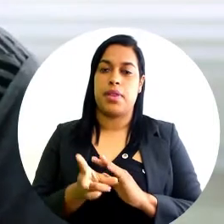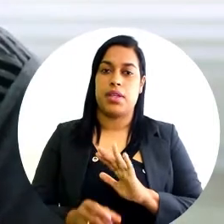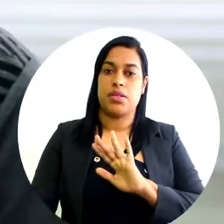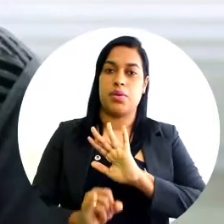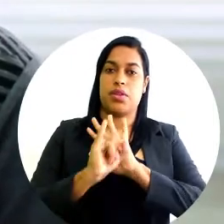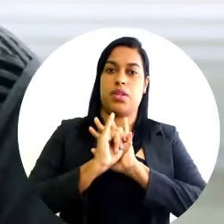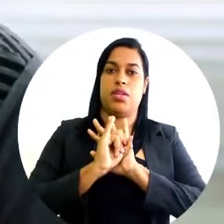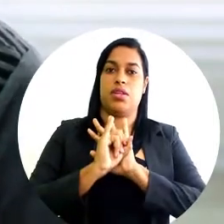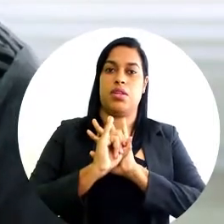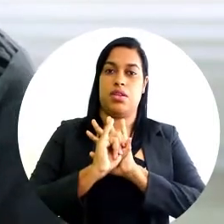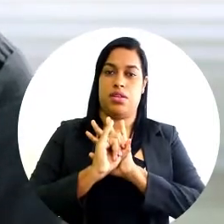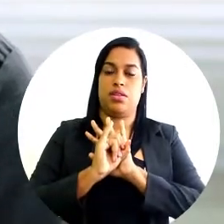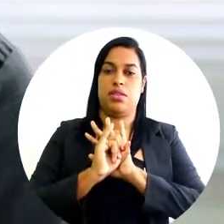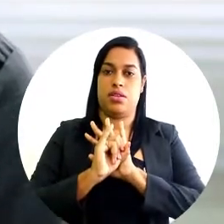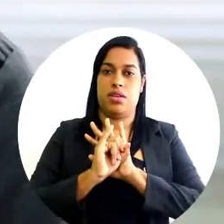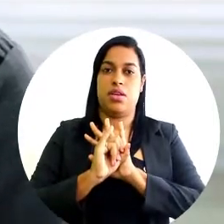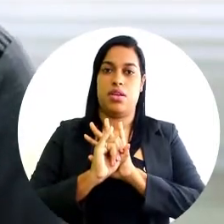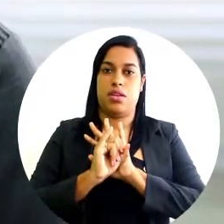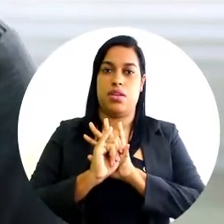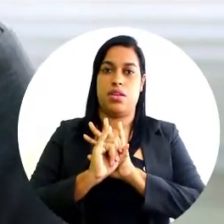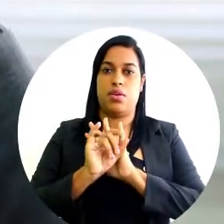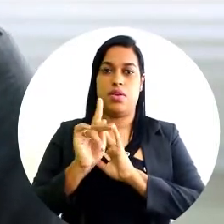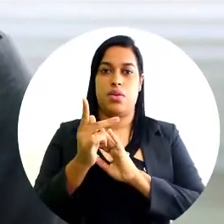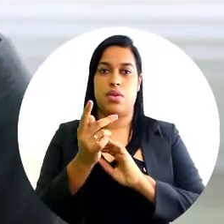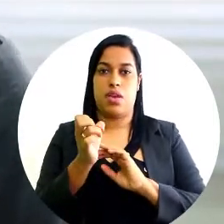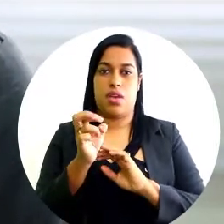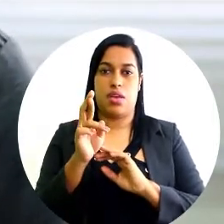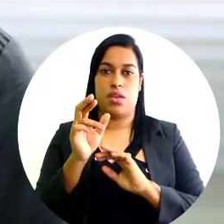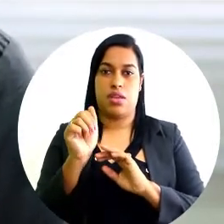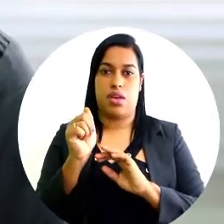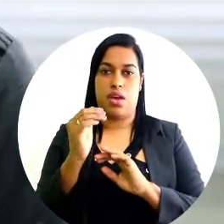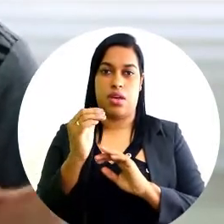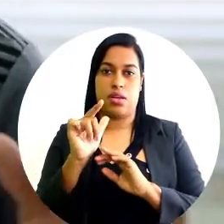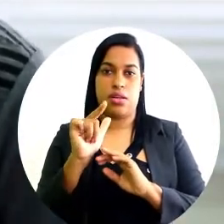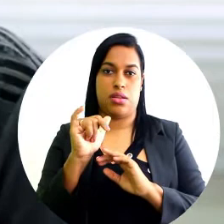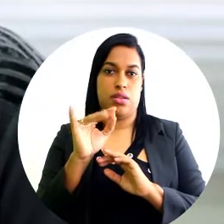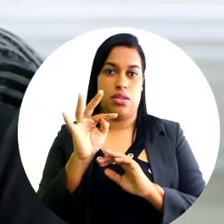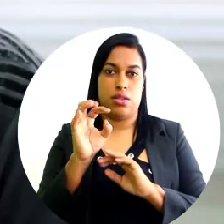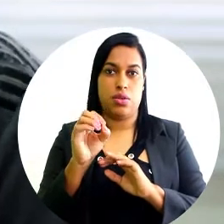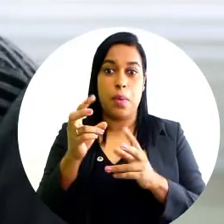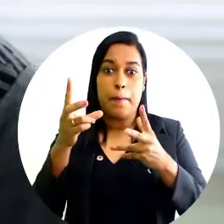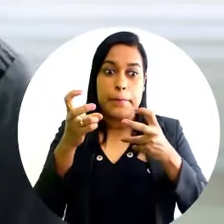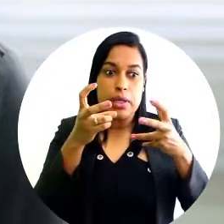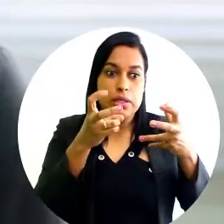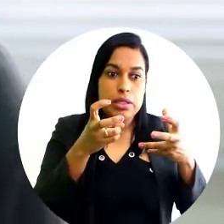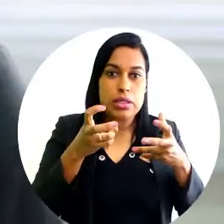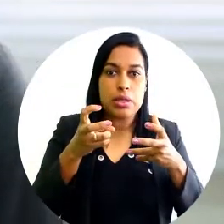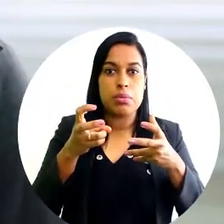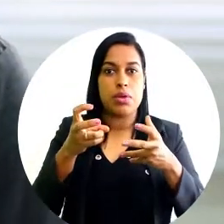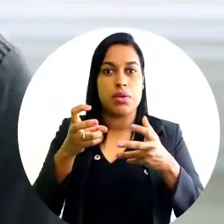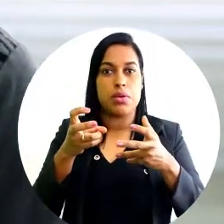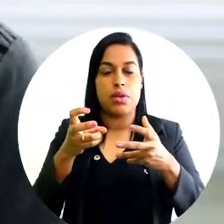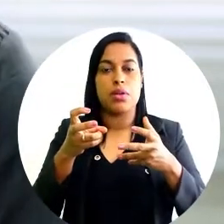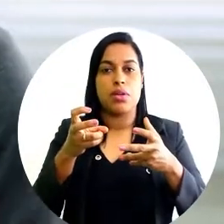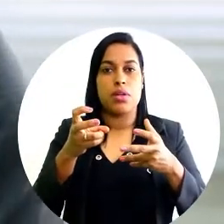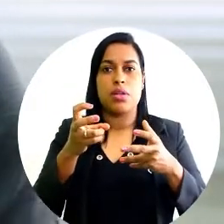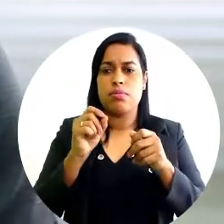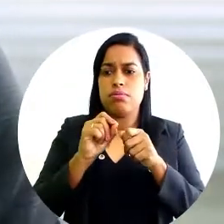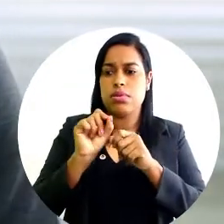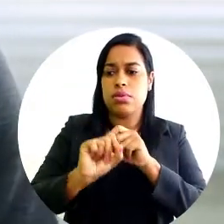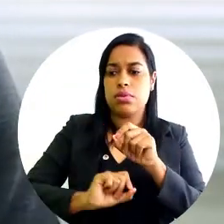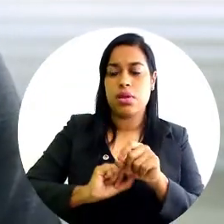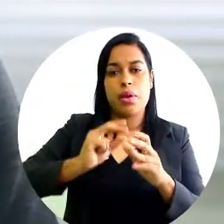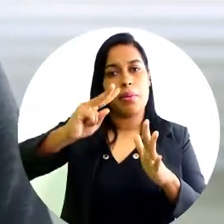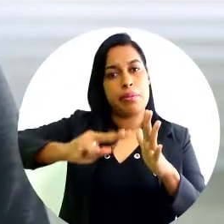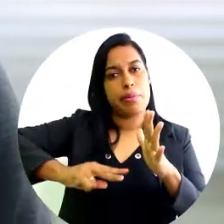e uma identidade fixa. Quando Heráclito percebeu essas observações de Parmênides, ele fez